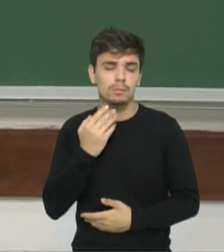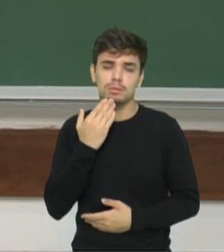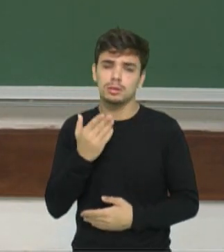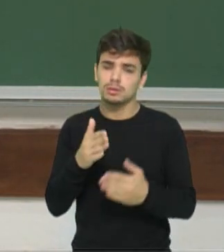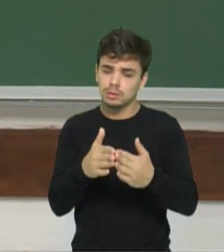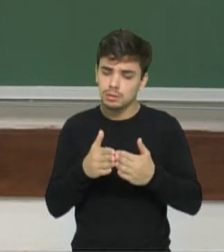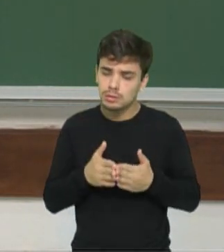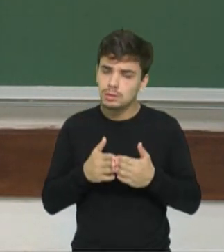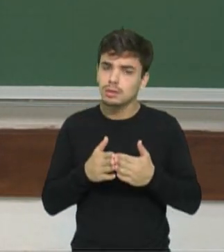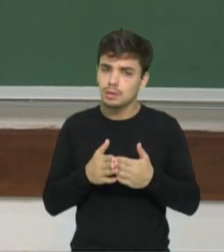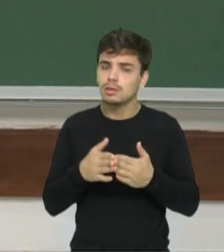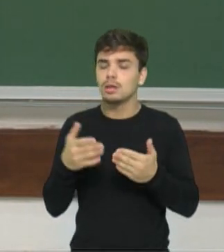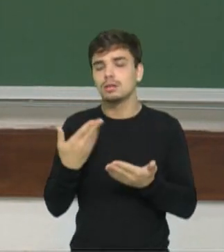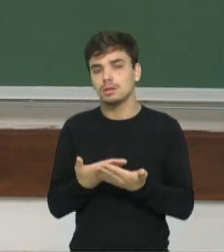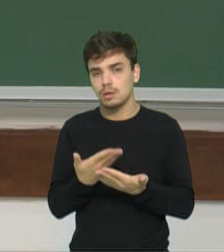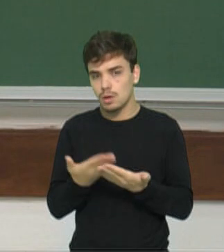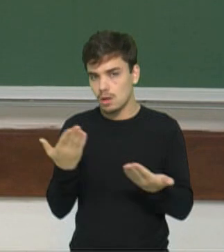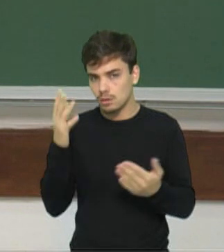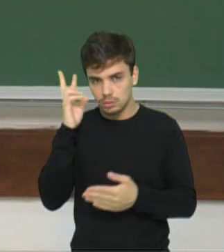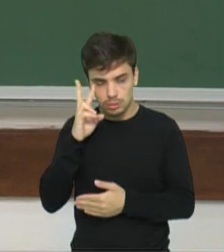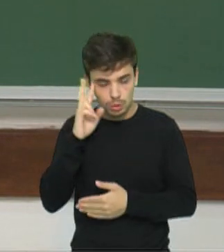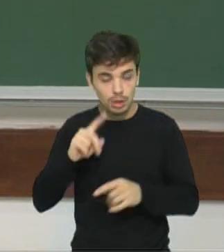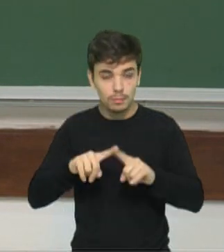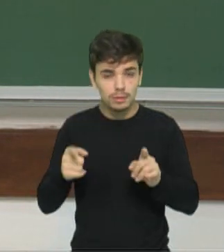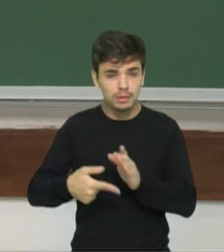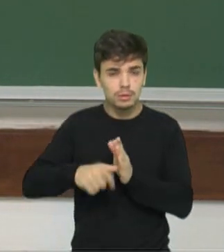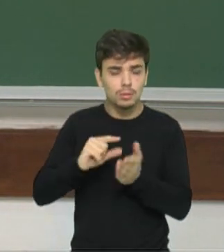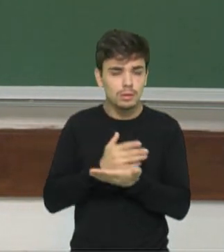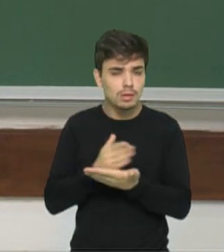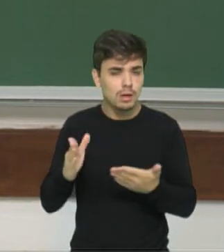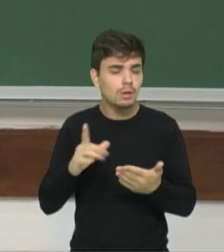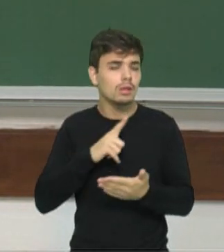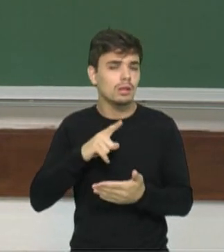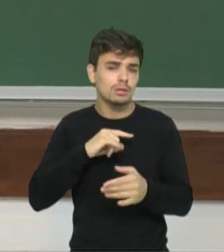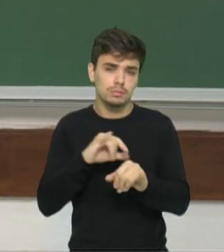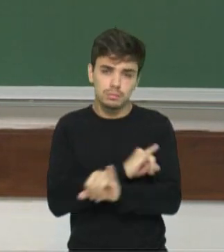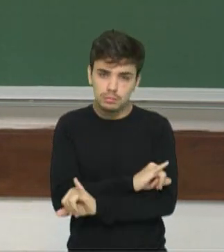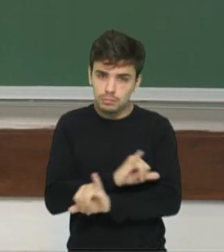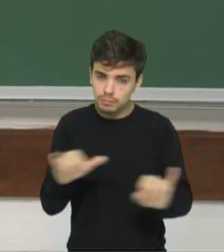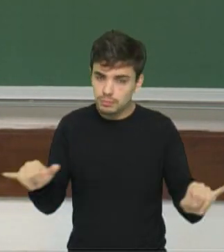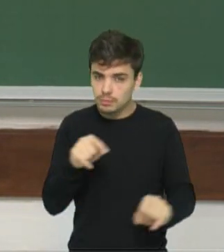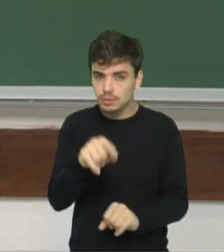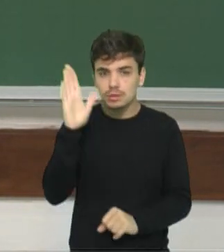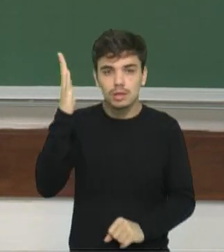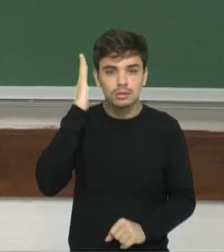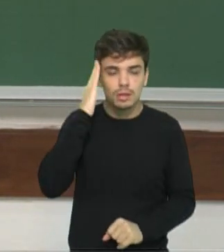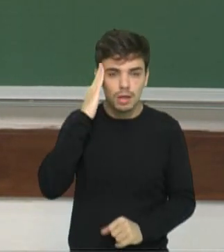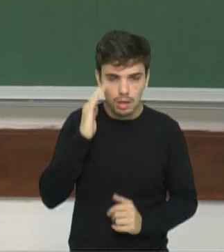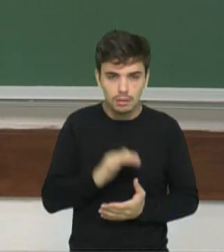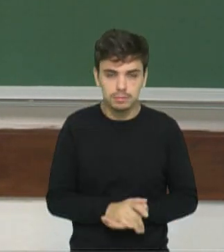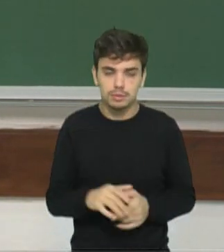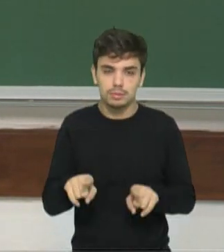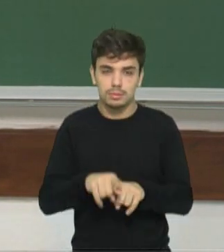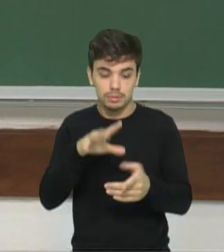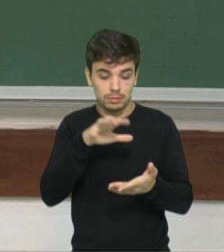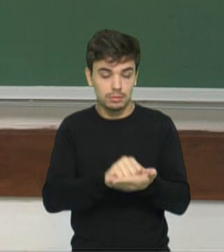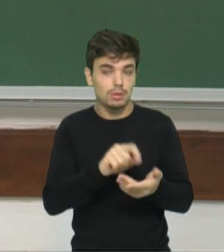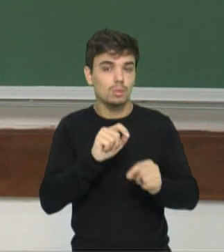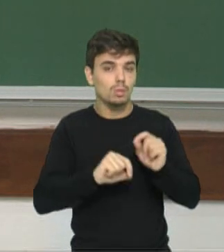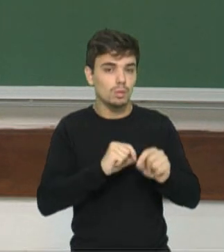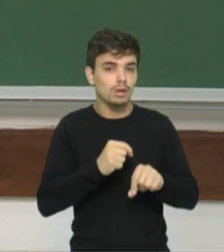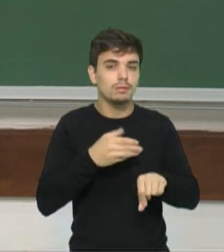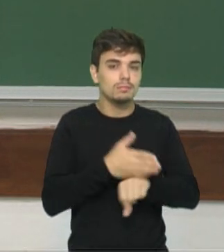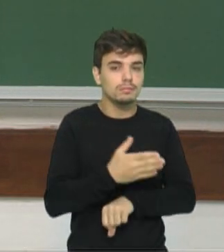vocês para a gente ter mais essa aula de História. Antes de começar a nossa aula, aquele recado que você já sabe, hein? O registro de frequência